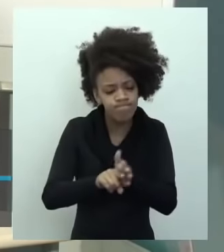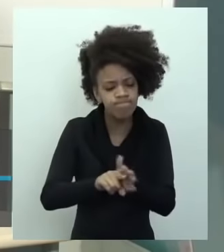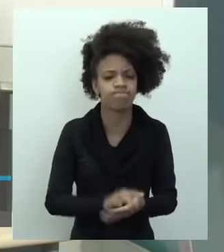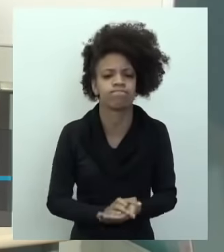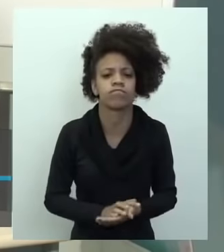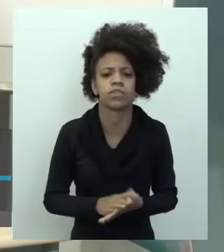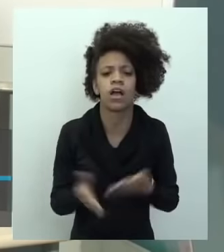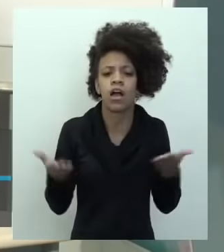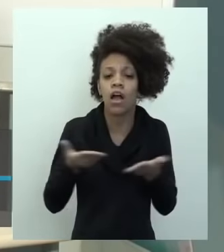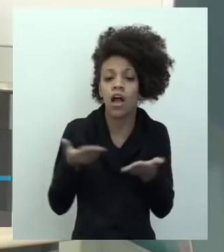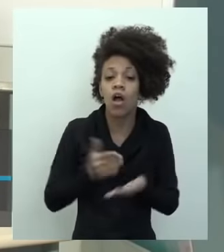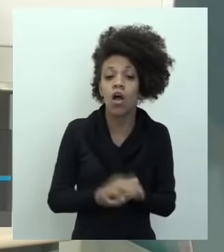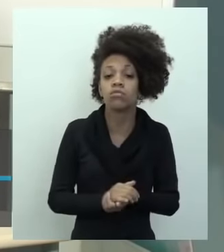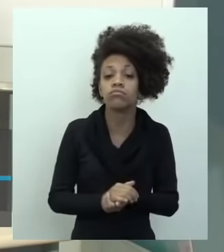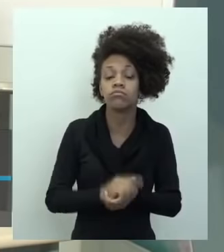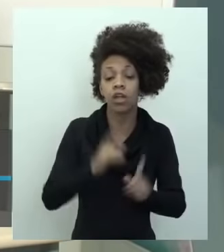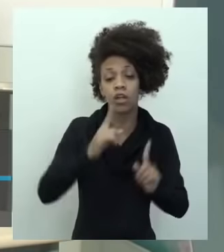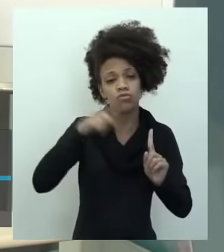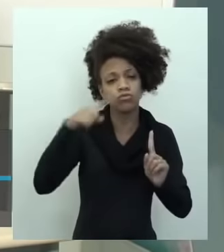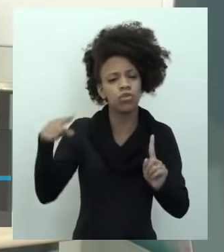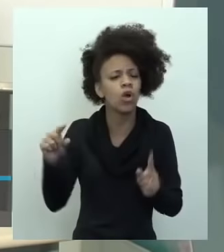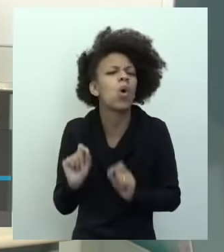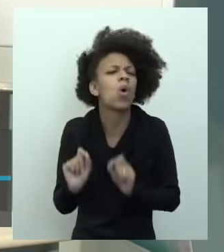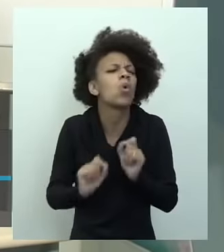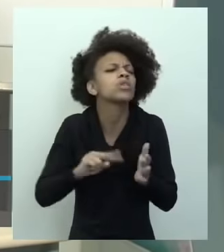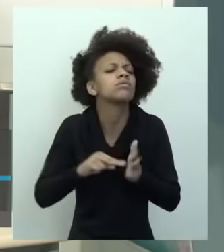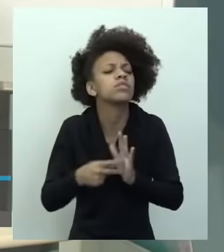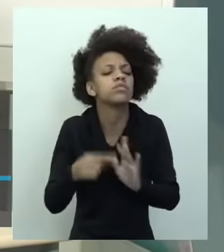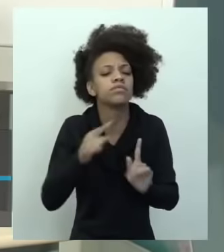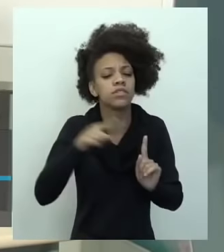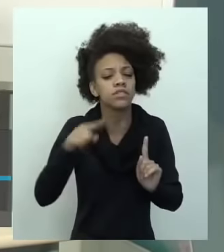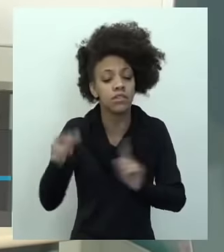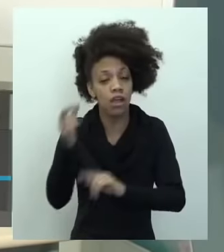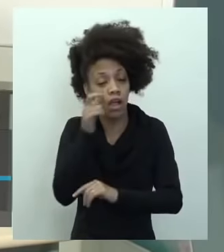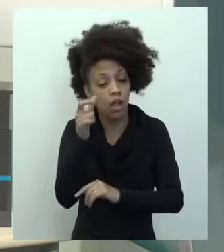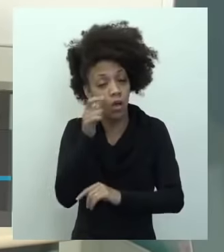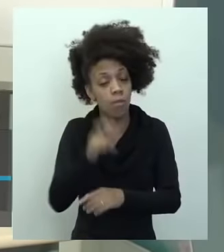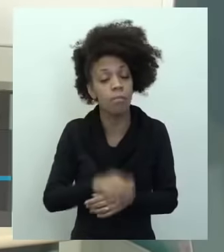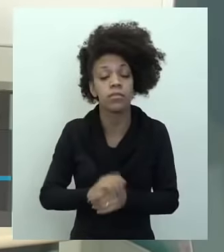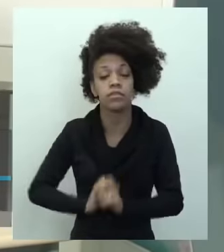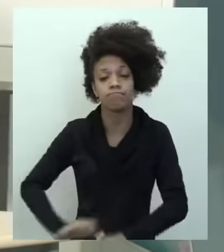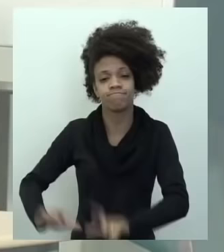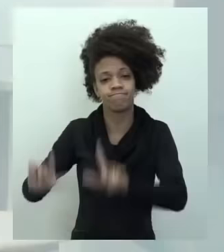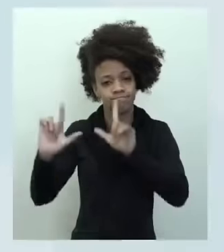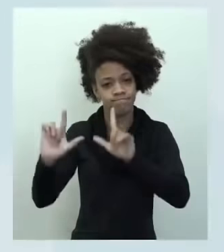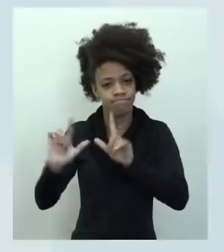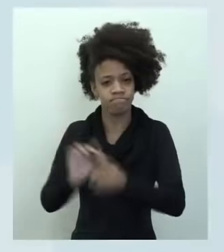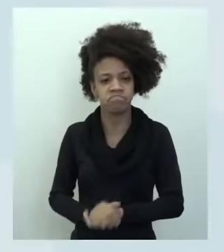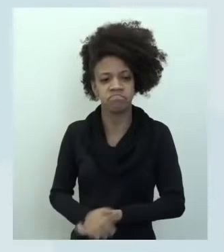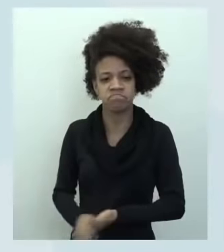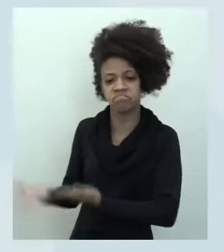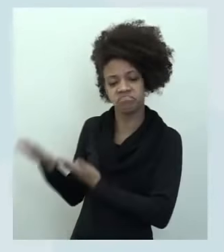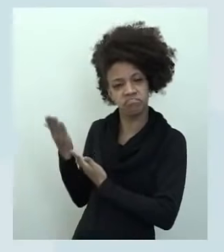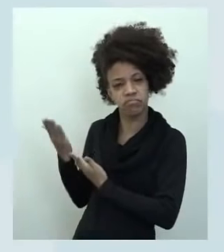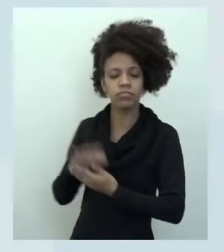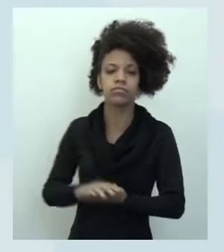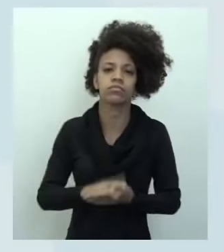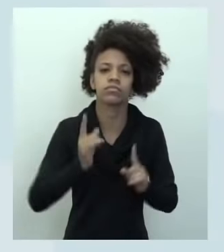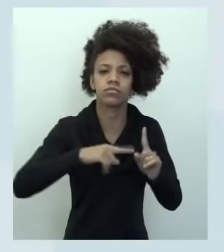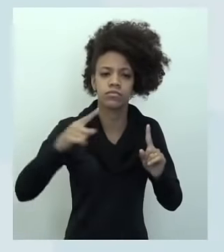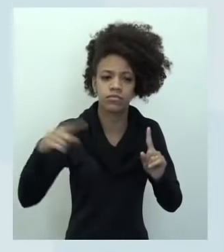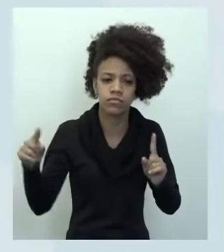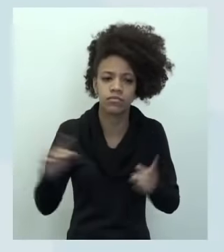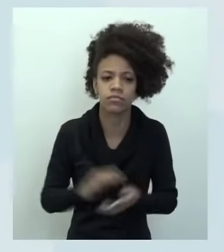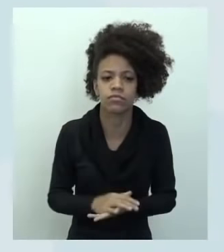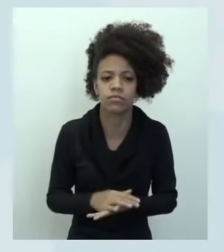para um momento de escala. E aí, o que é escala? Acompanhe aí na tela comigo. Então, escala, né, nada mais é